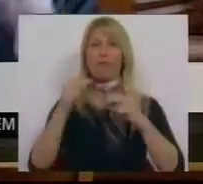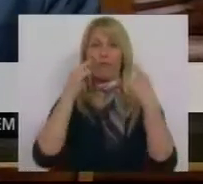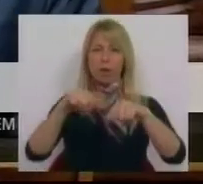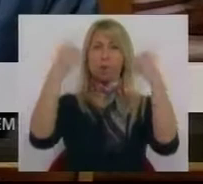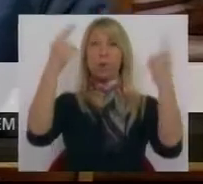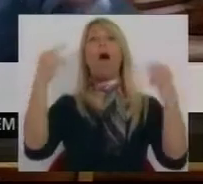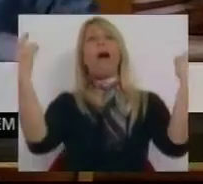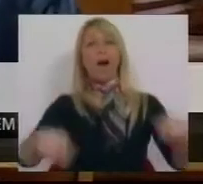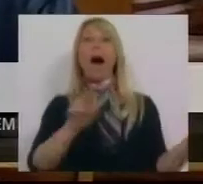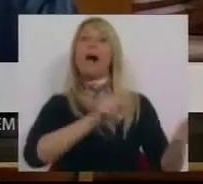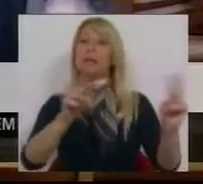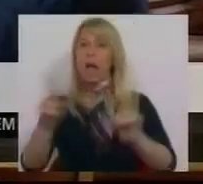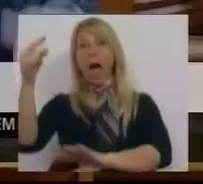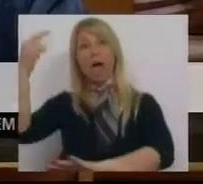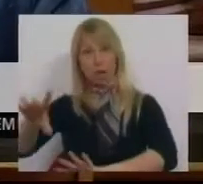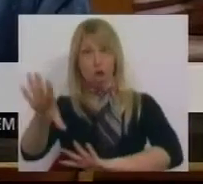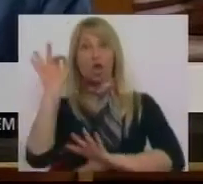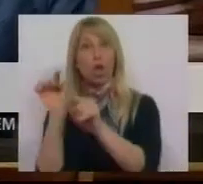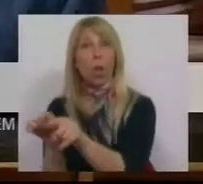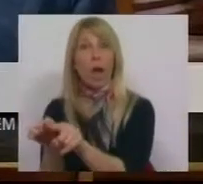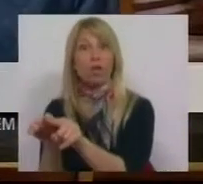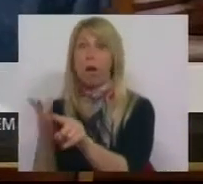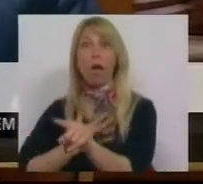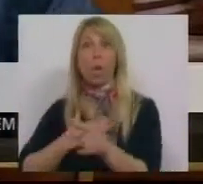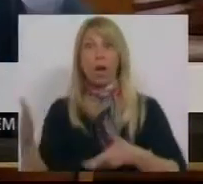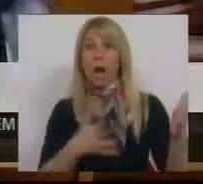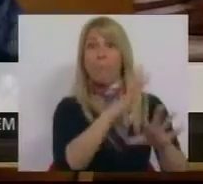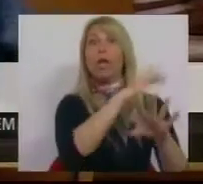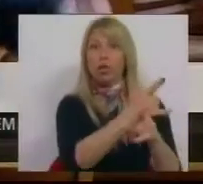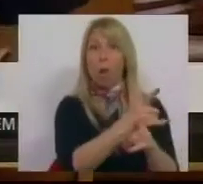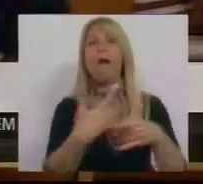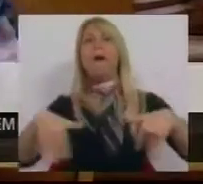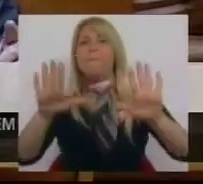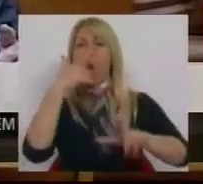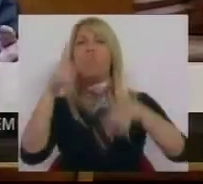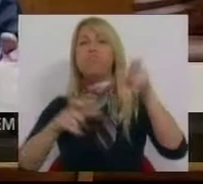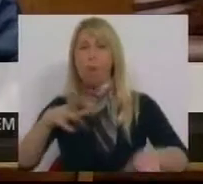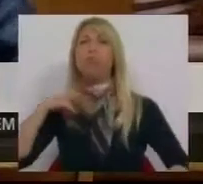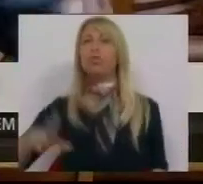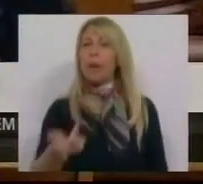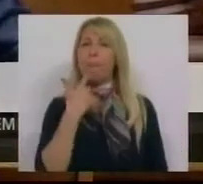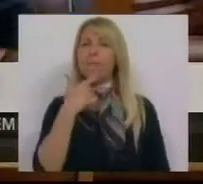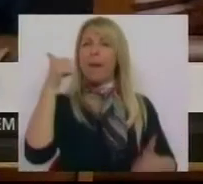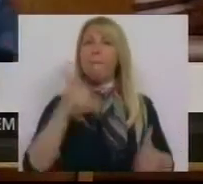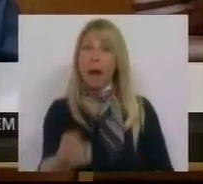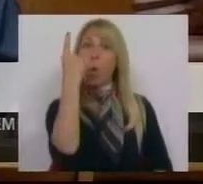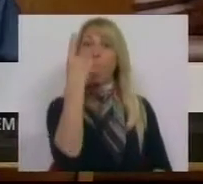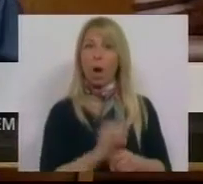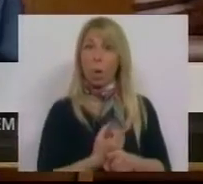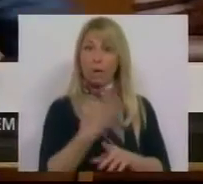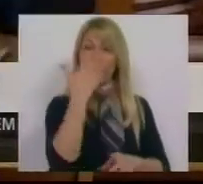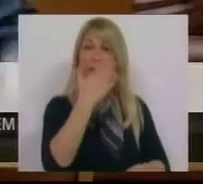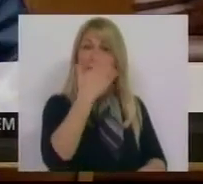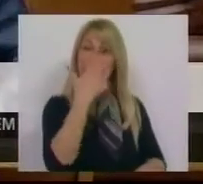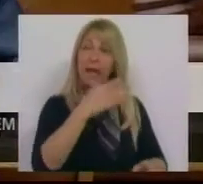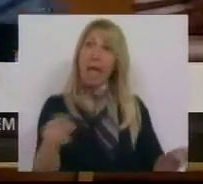tínhamos alternativas, escolheram esta, não quiseram ir por outro caminho, mas o povo português percebe muito bem uma coisa, é que se não morreu da